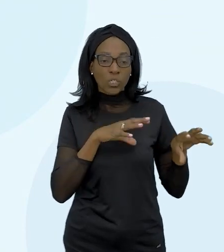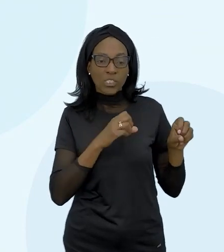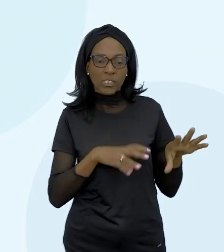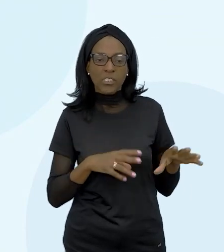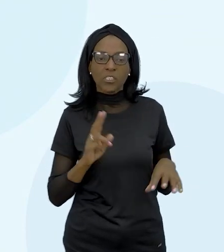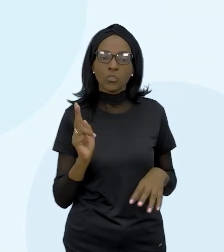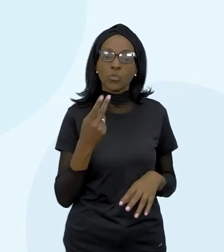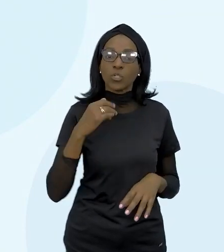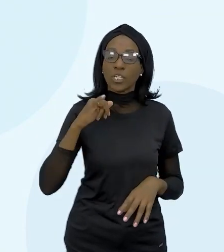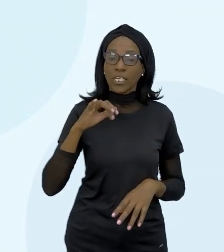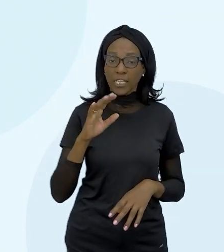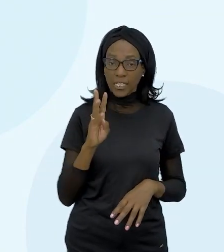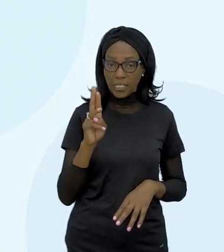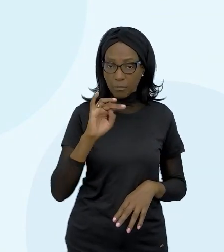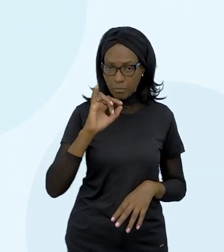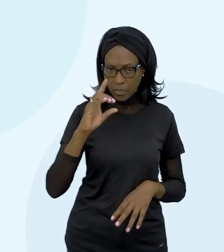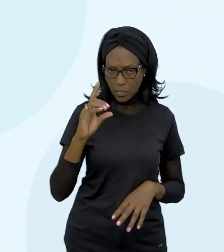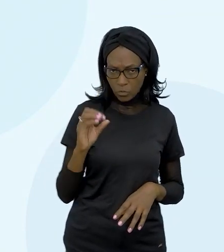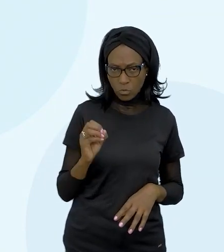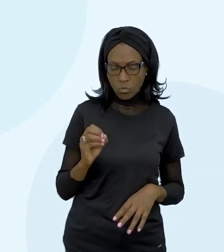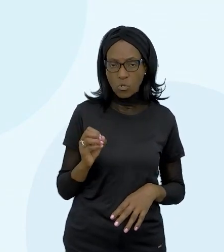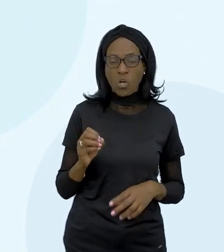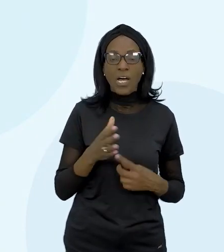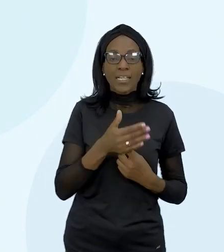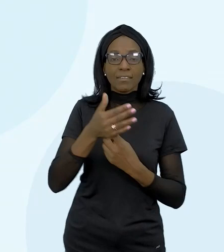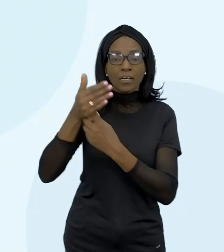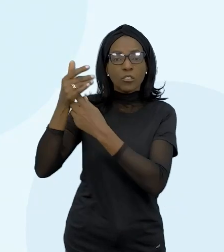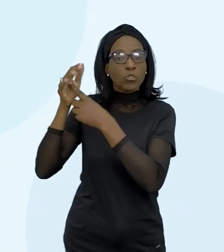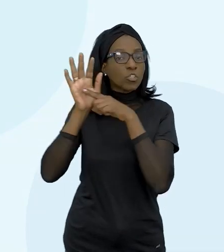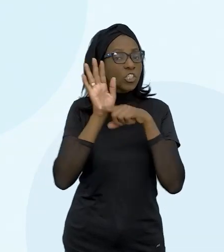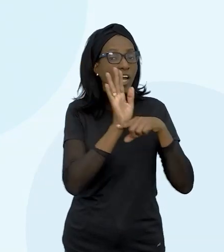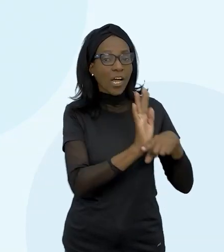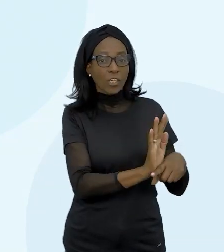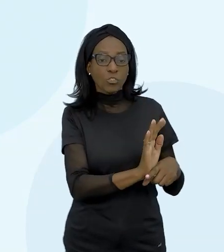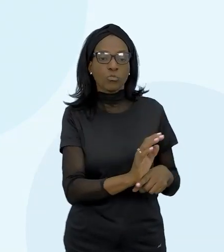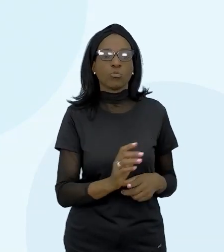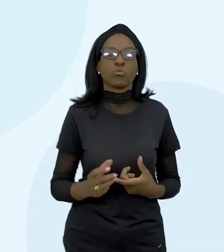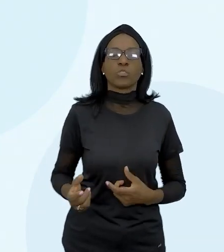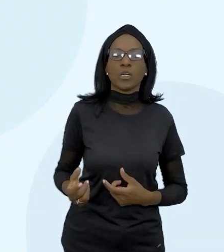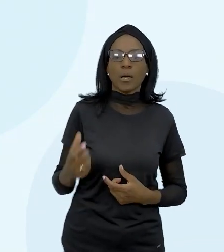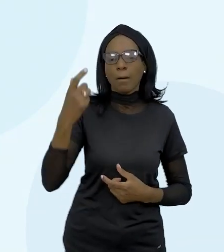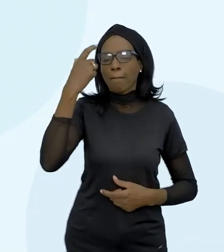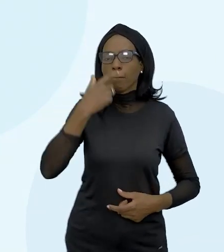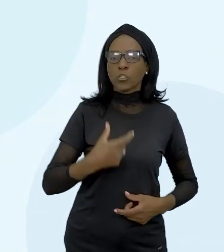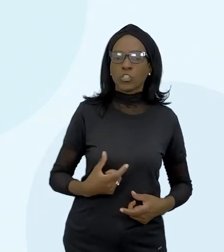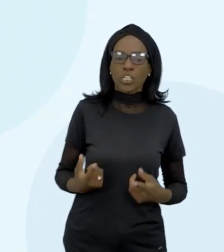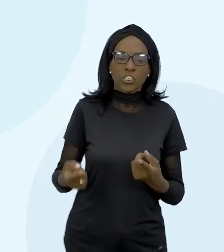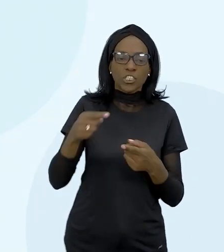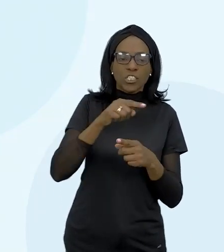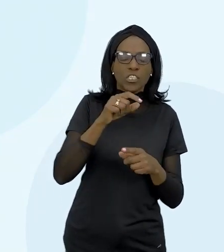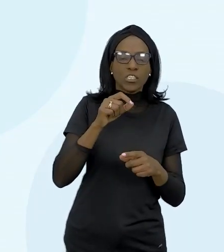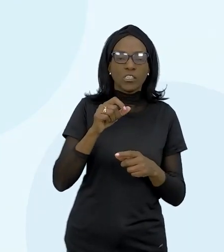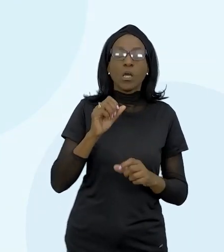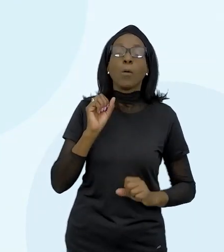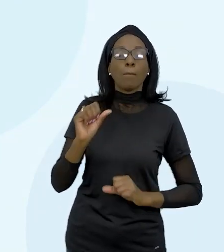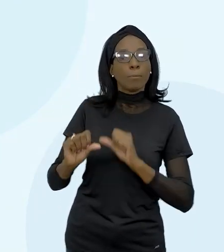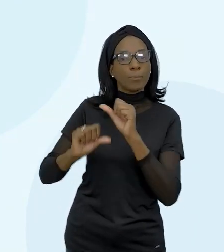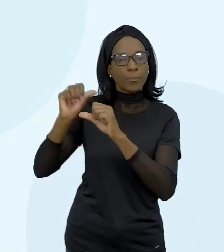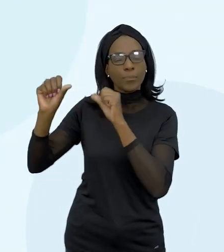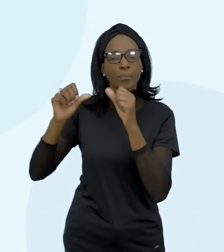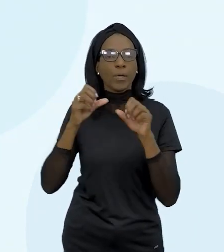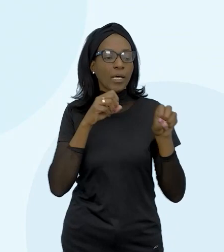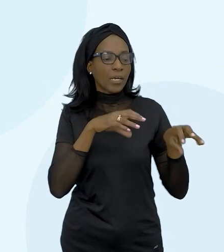a tecnologia vem para ajudar a personalização da personagem e transformar a educação